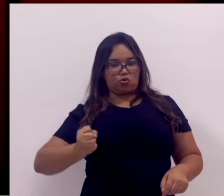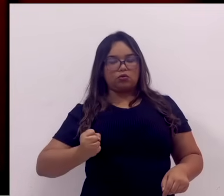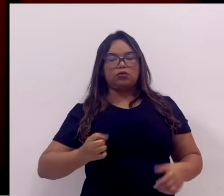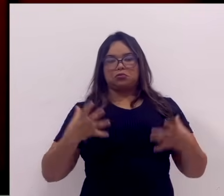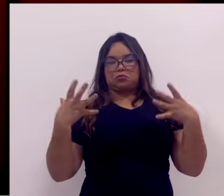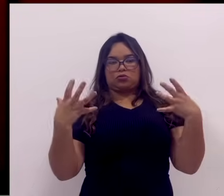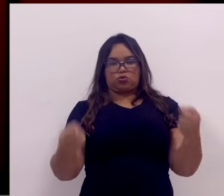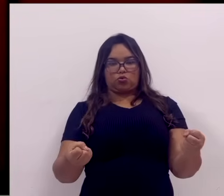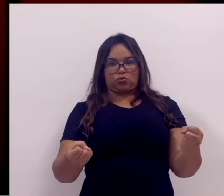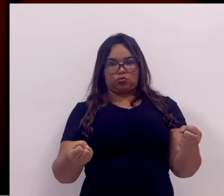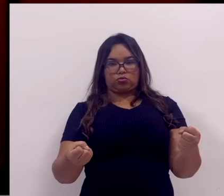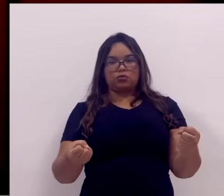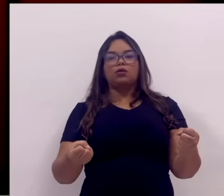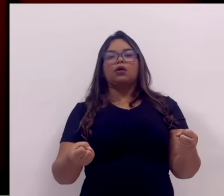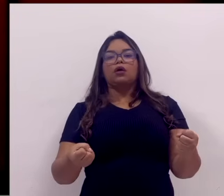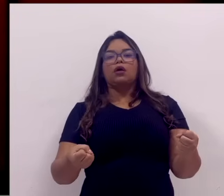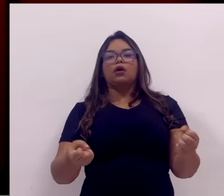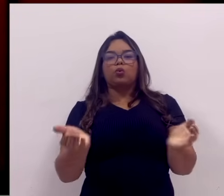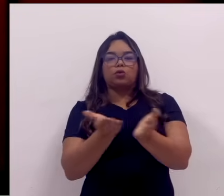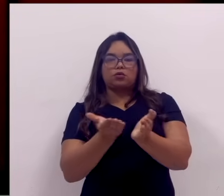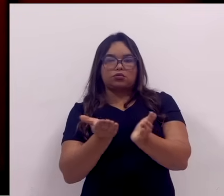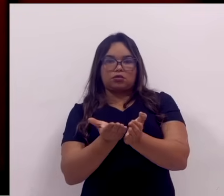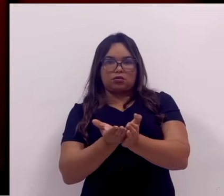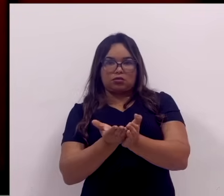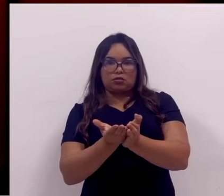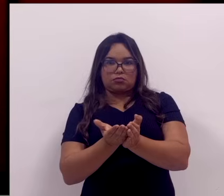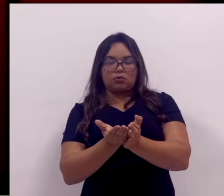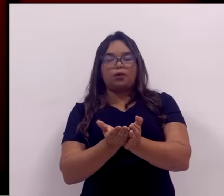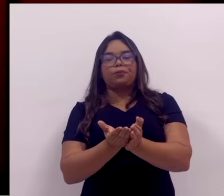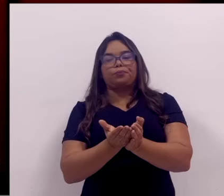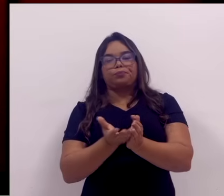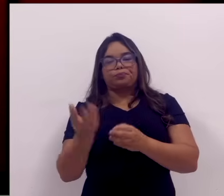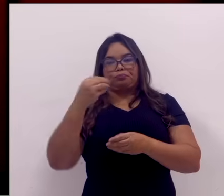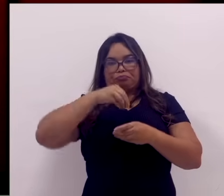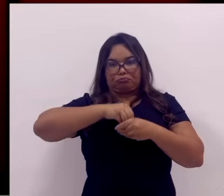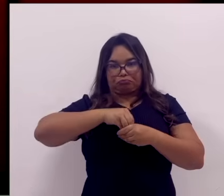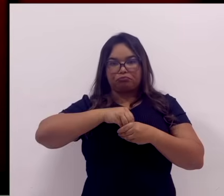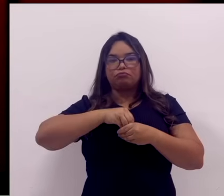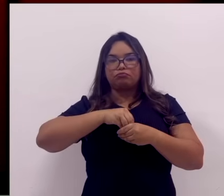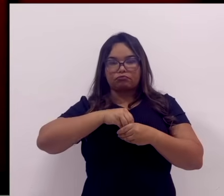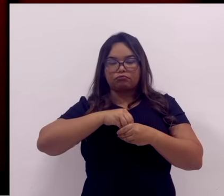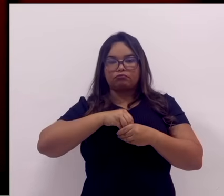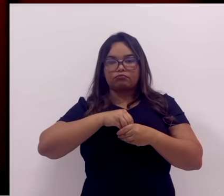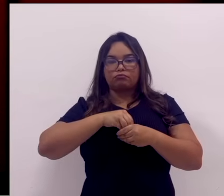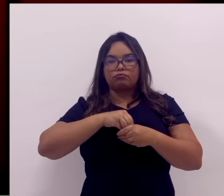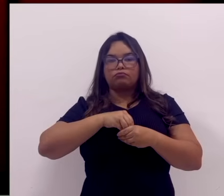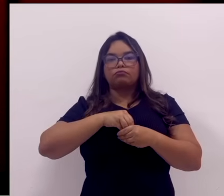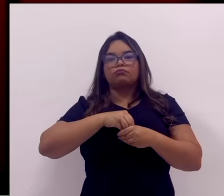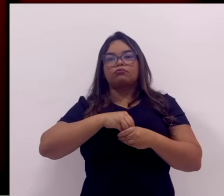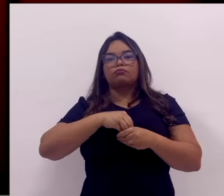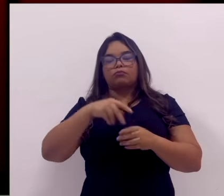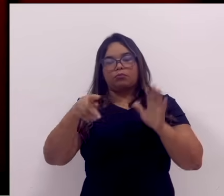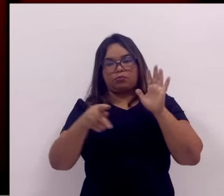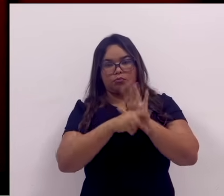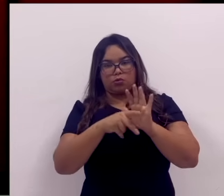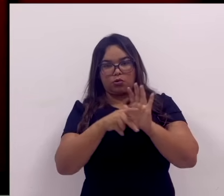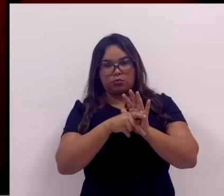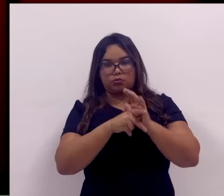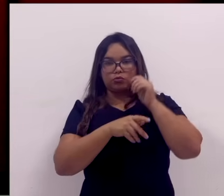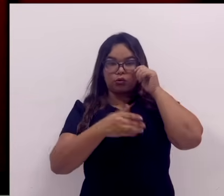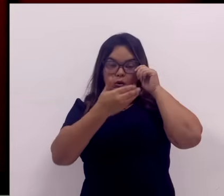Então, leamos o que diz aqui, acerca da igreja em particular. E ao anjo da igreja que está em Esmirna,